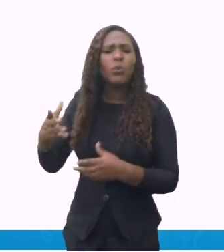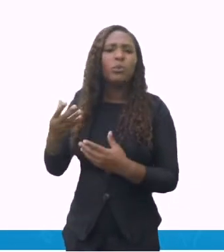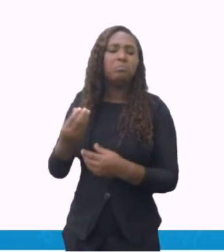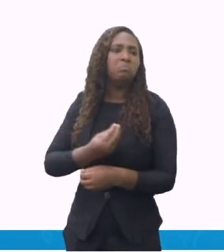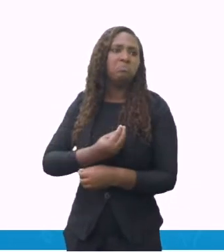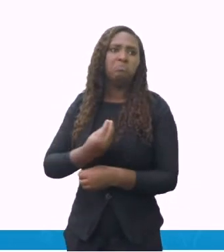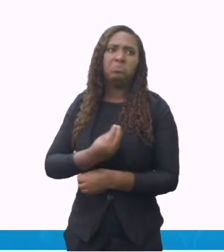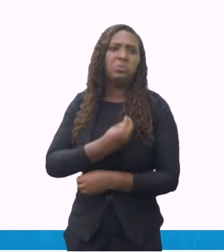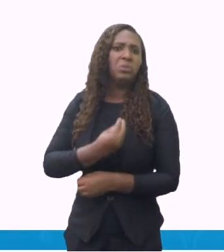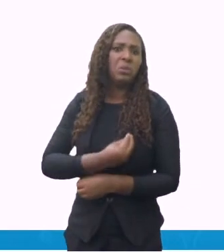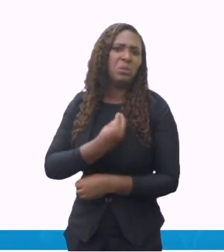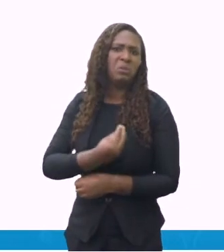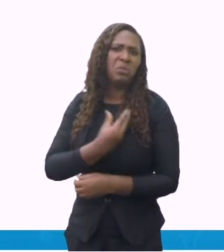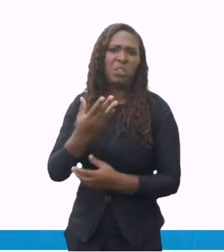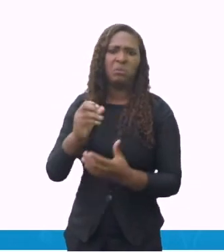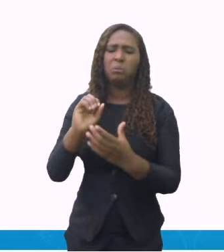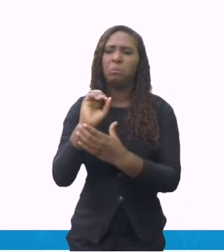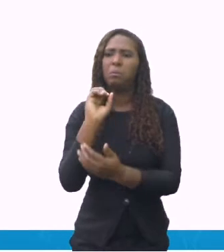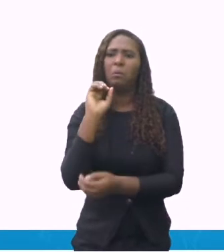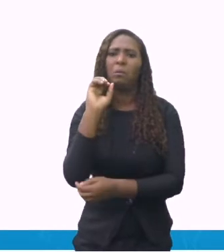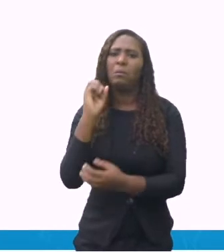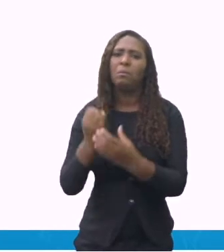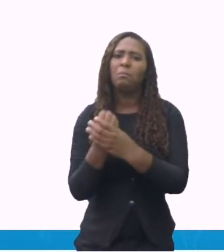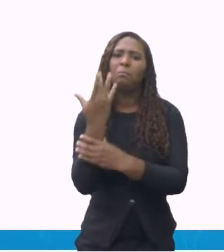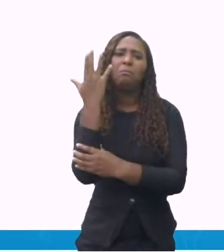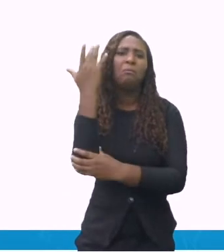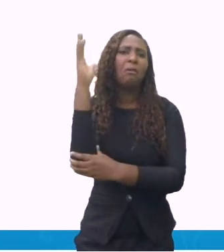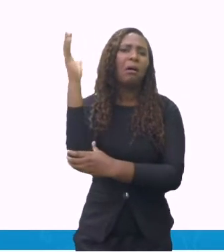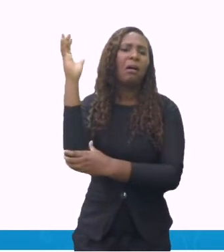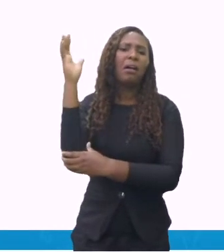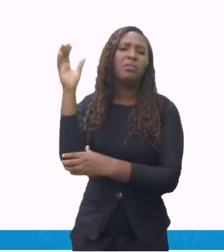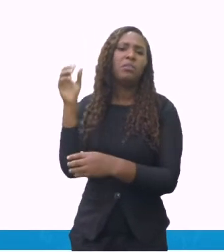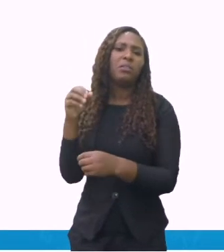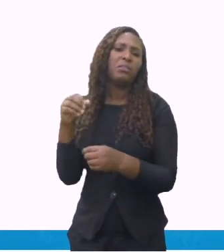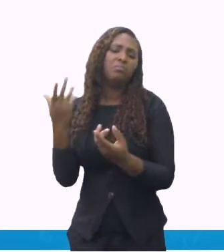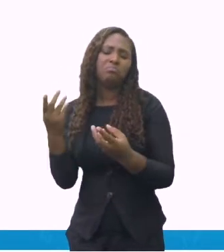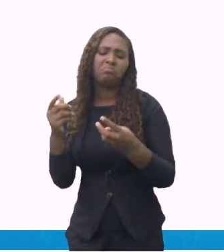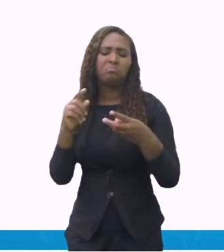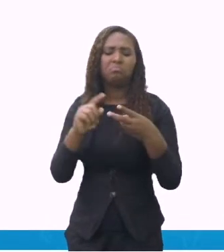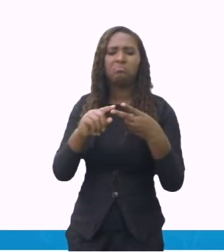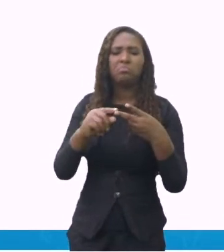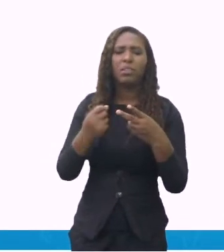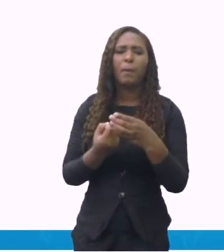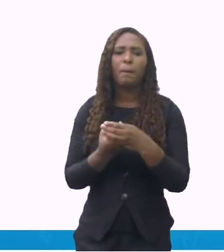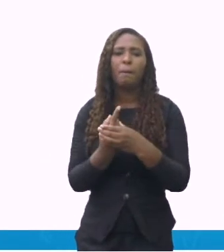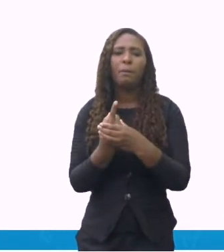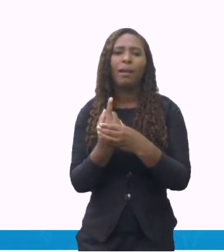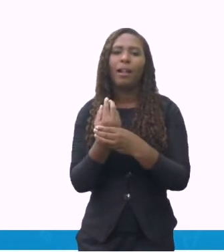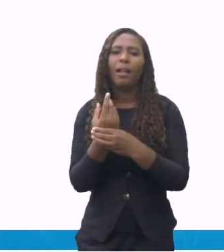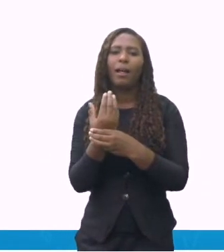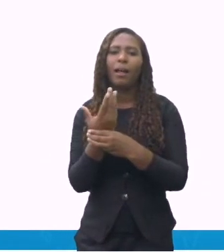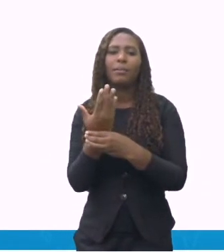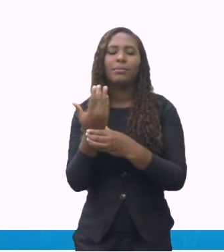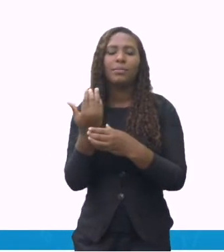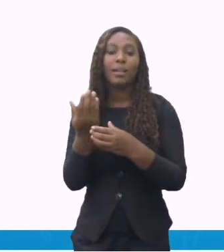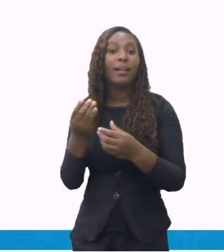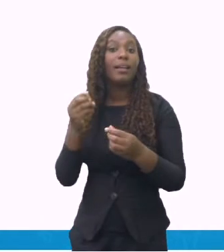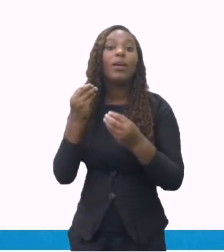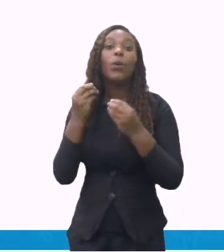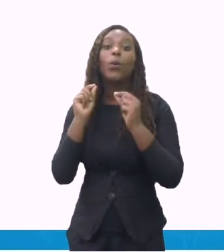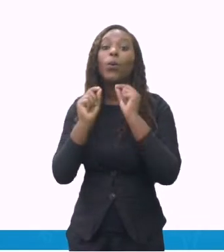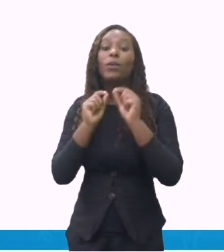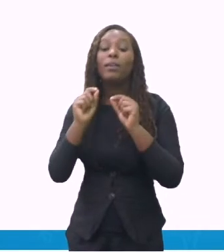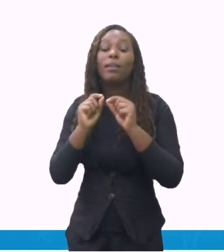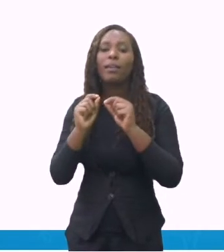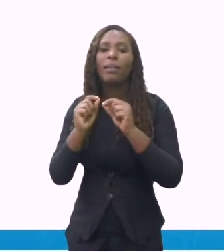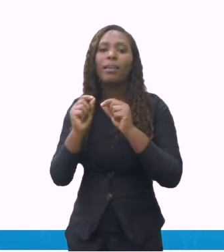vivos, tanto plantas quanto animais, que ficaram preservados